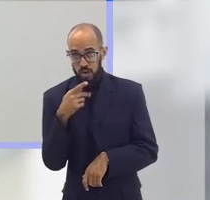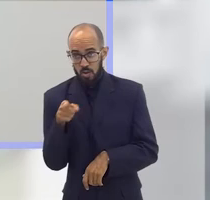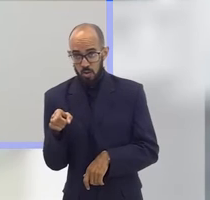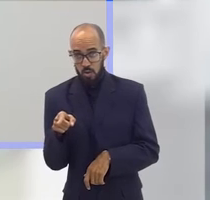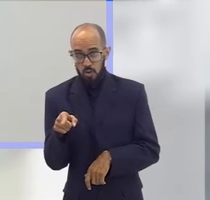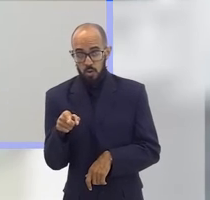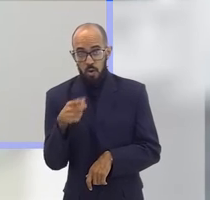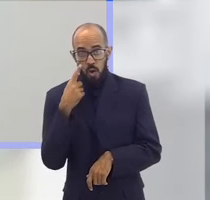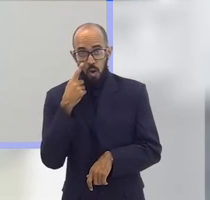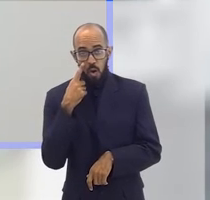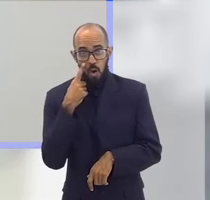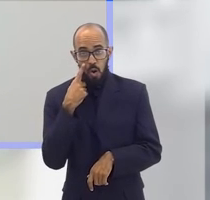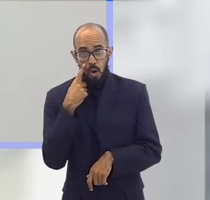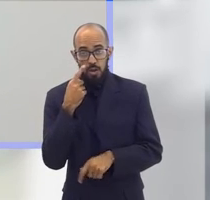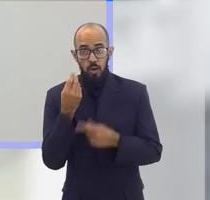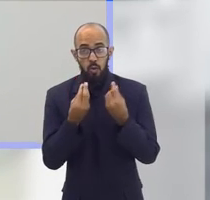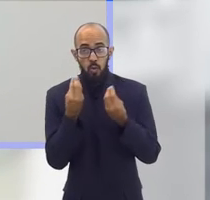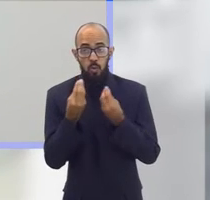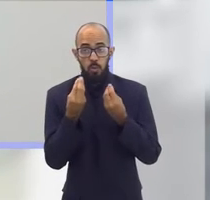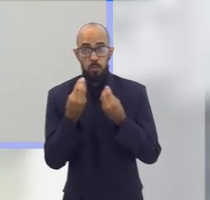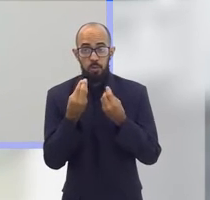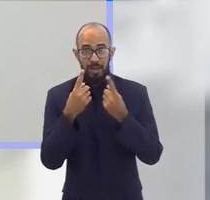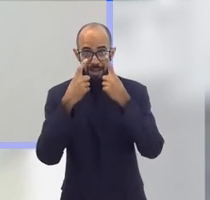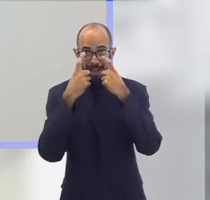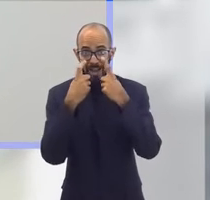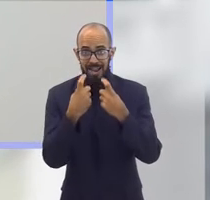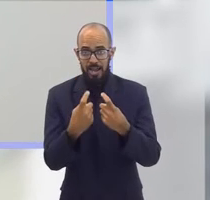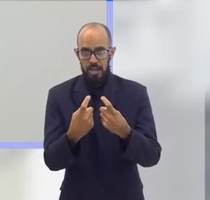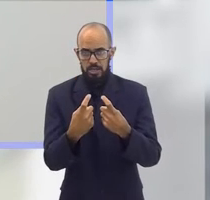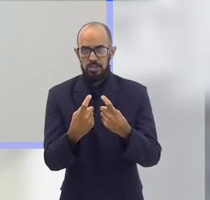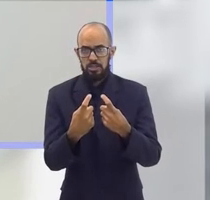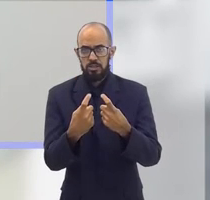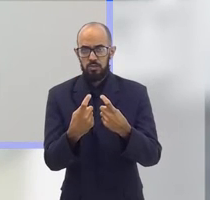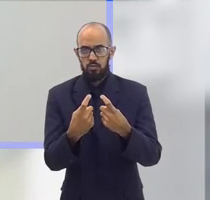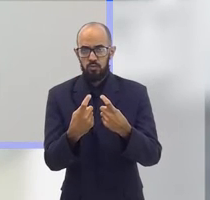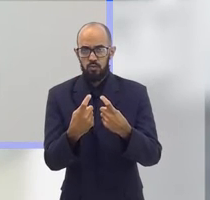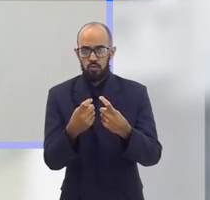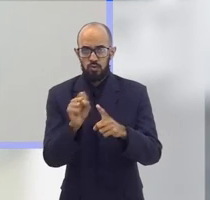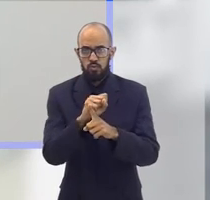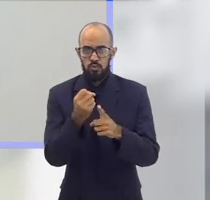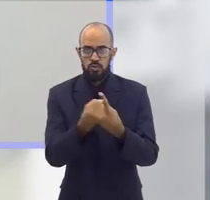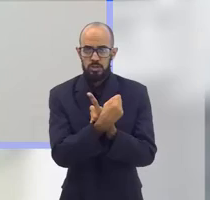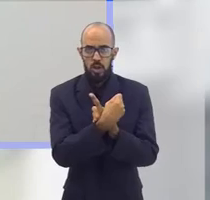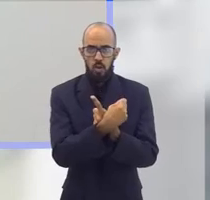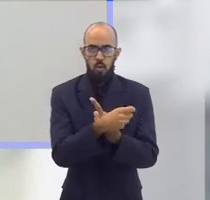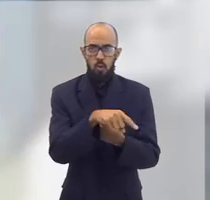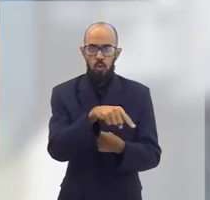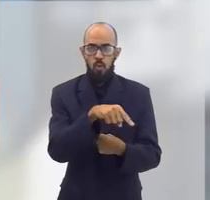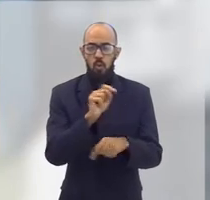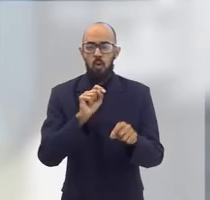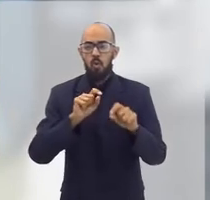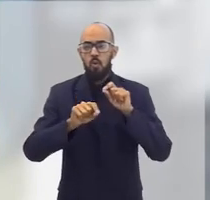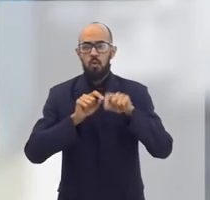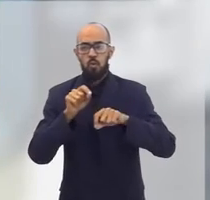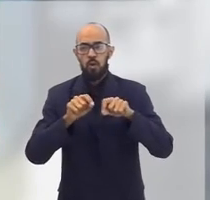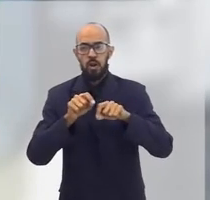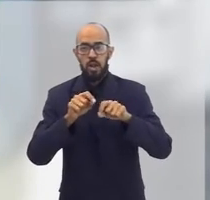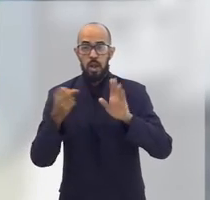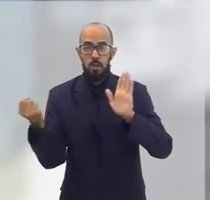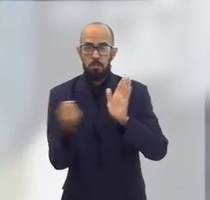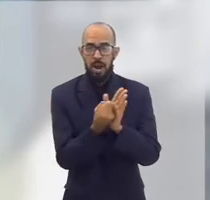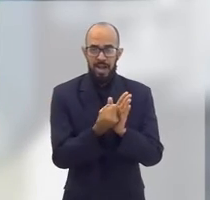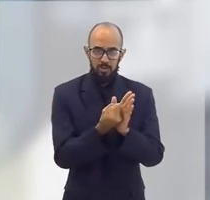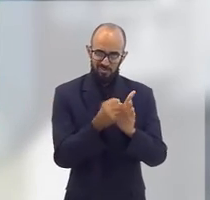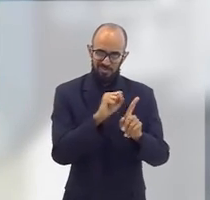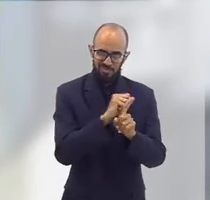impacto, olha só a agressividade social desse problema. O impacto disso na vida dessa